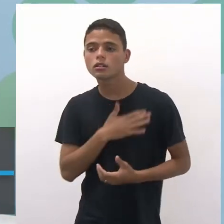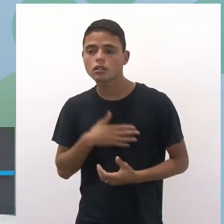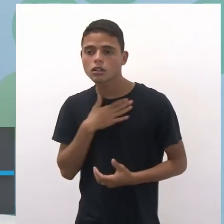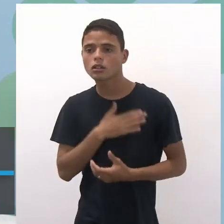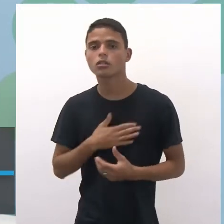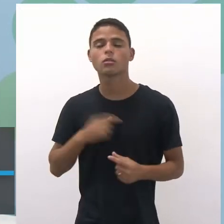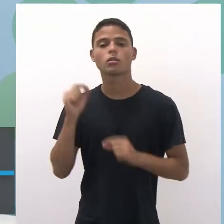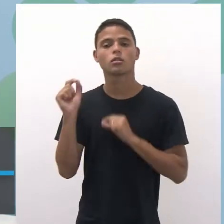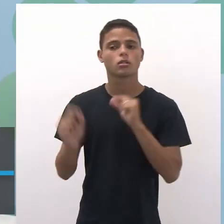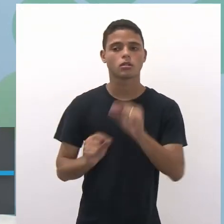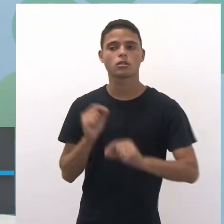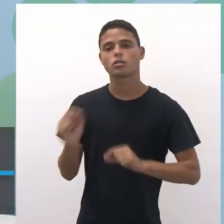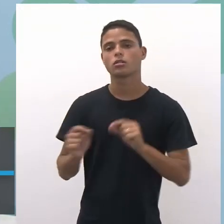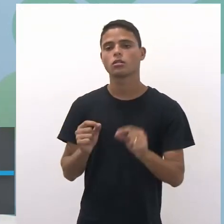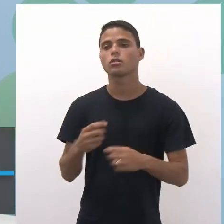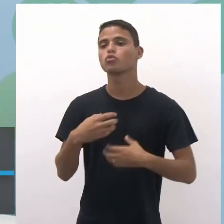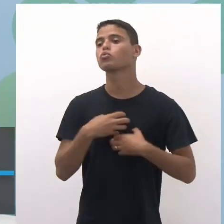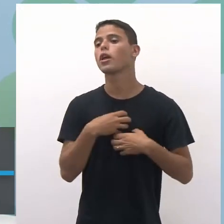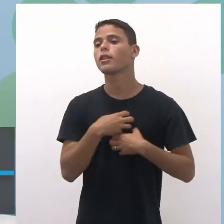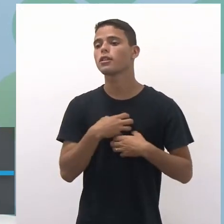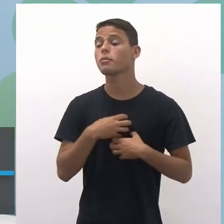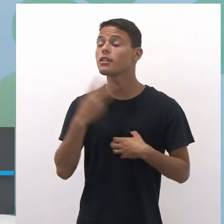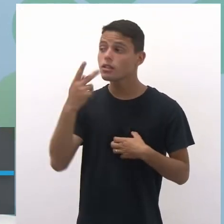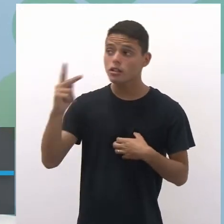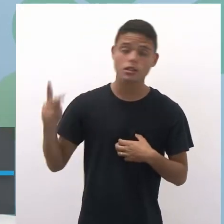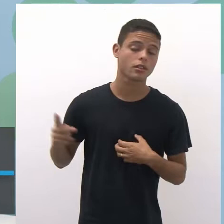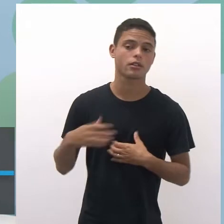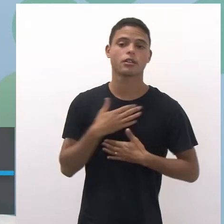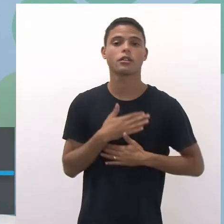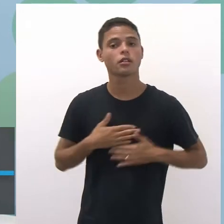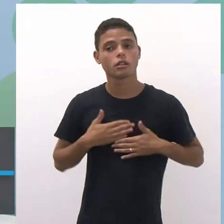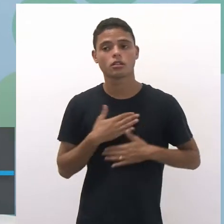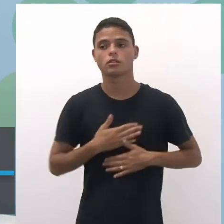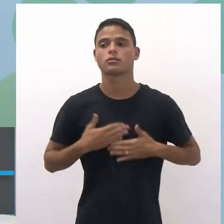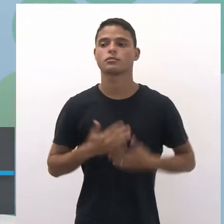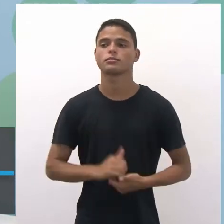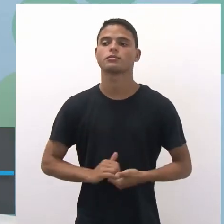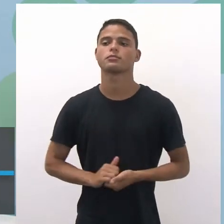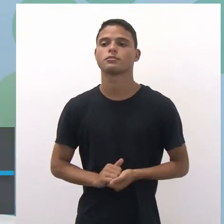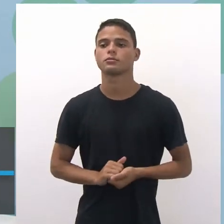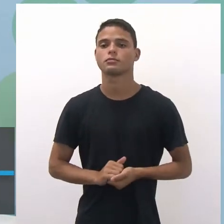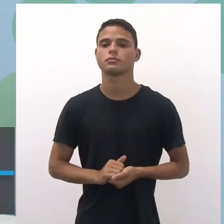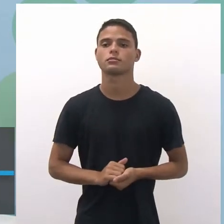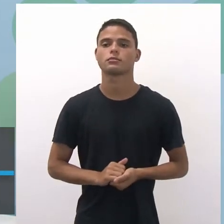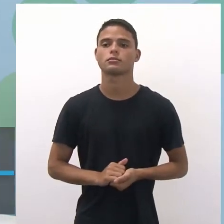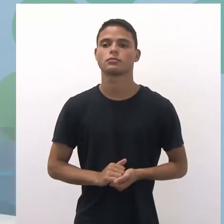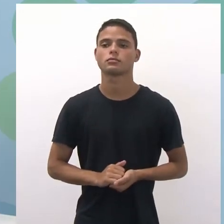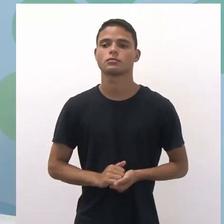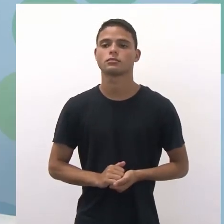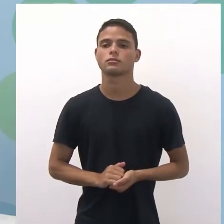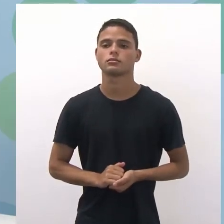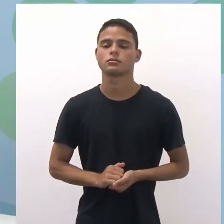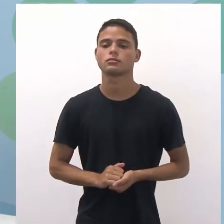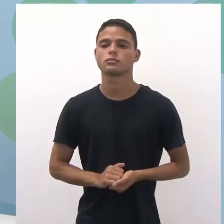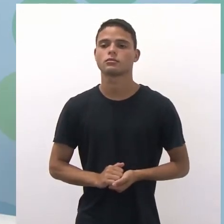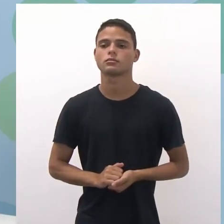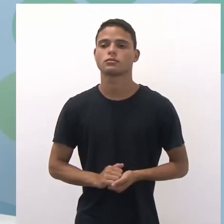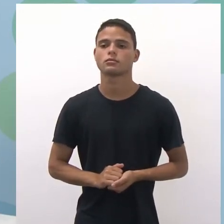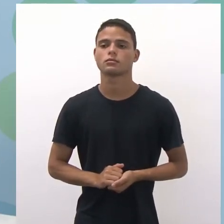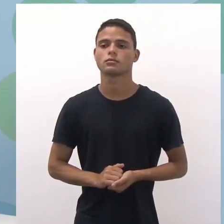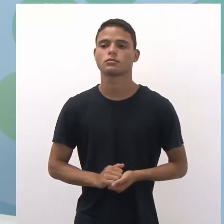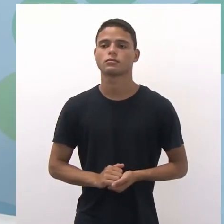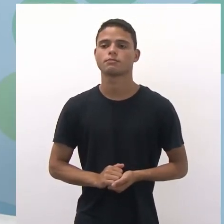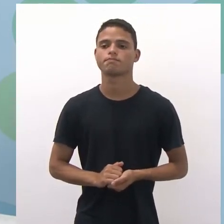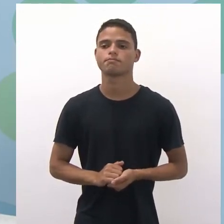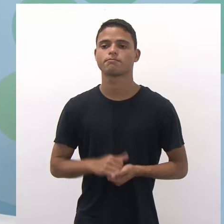de comunicação, qual é o estilo de vídeo que eles estão tendo acesso, estão consumindo, né?